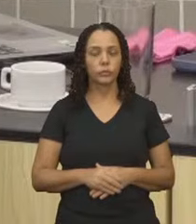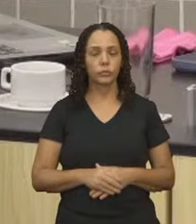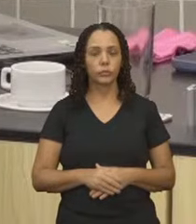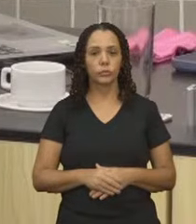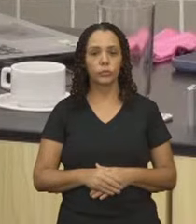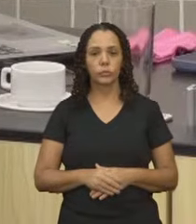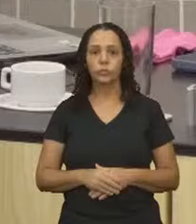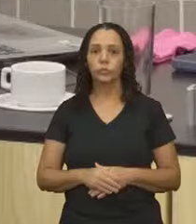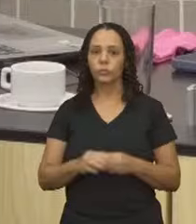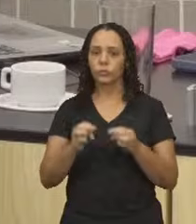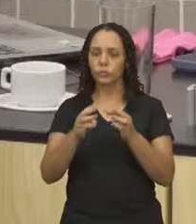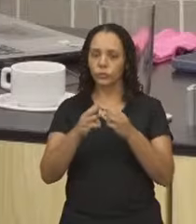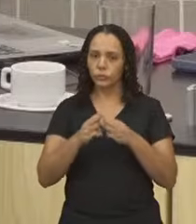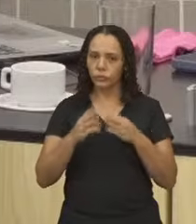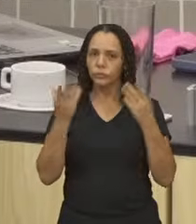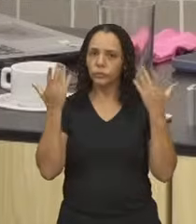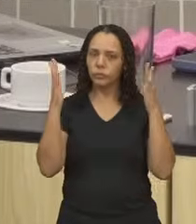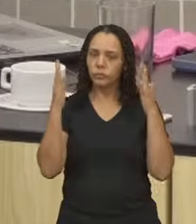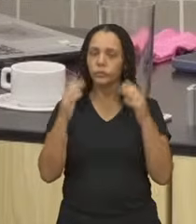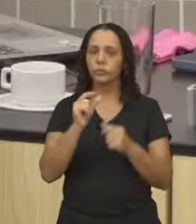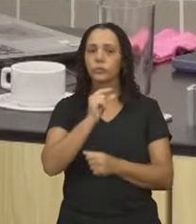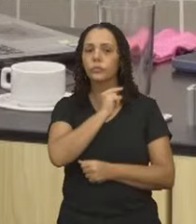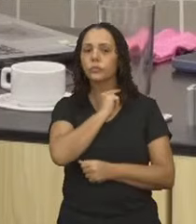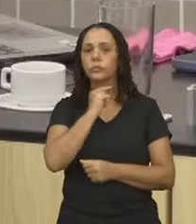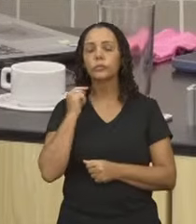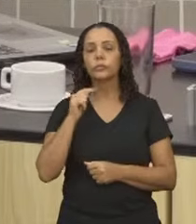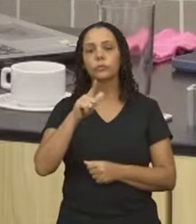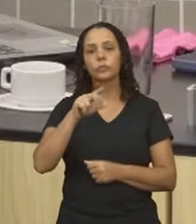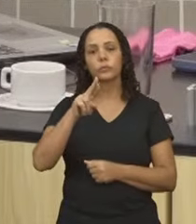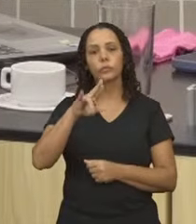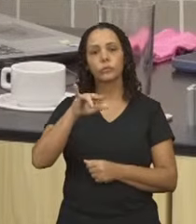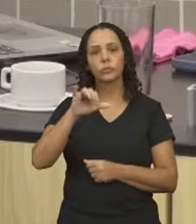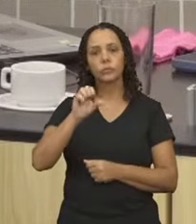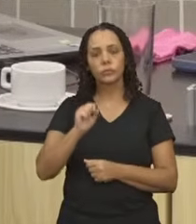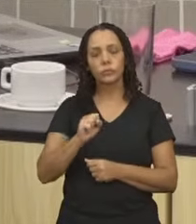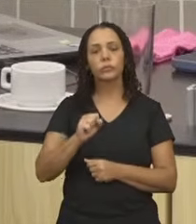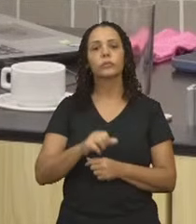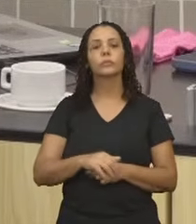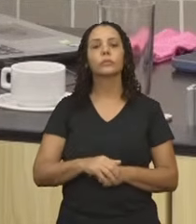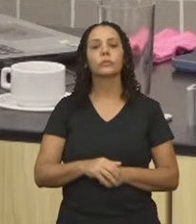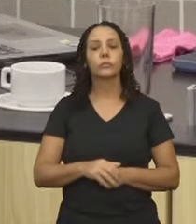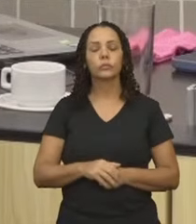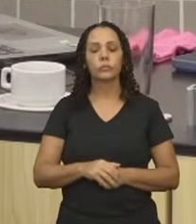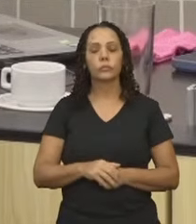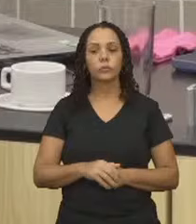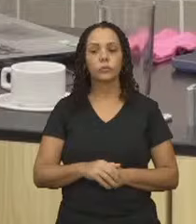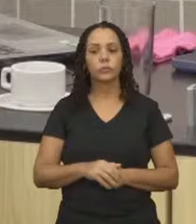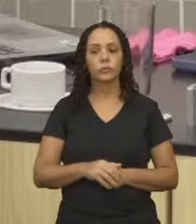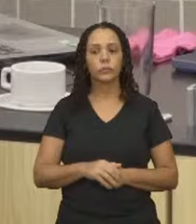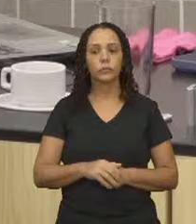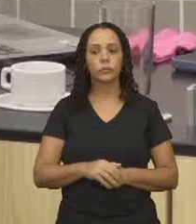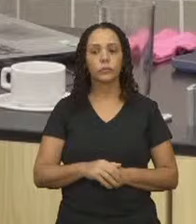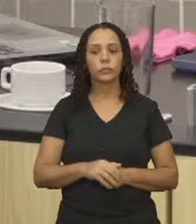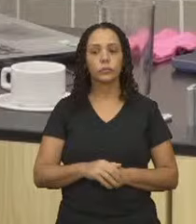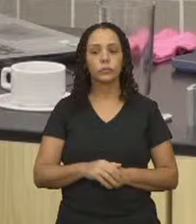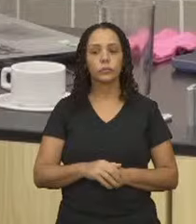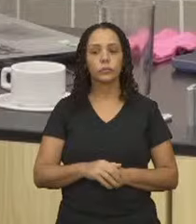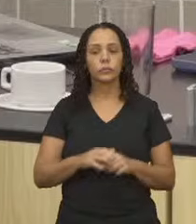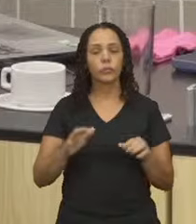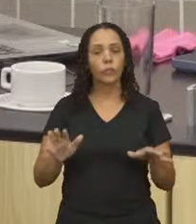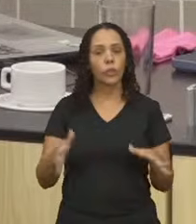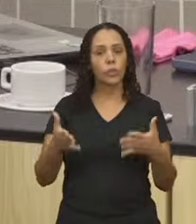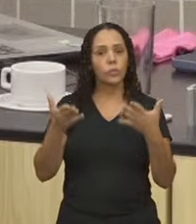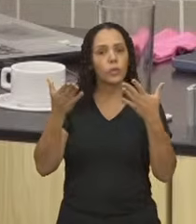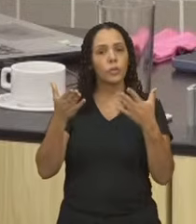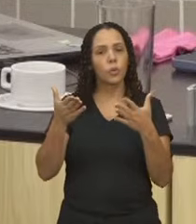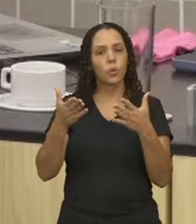Moção de aplausos ao padre Luiz Carlos Siqueira Martins, pelo inspirador e